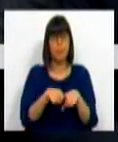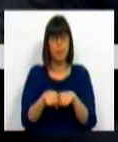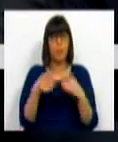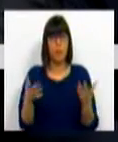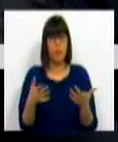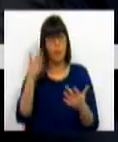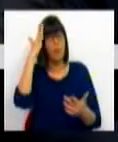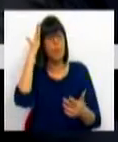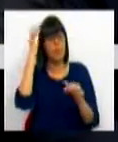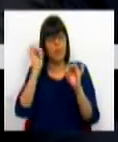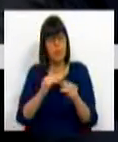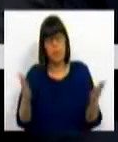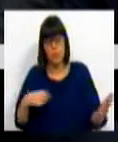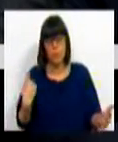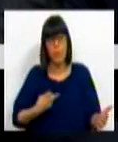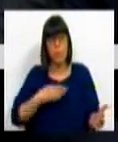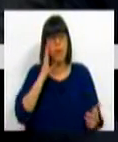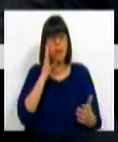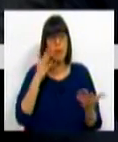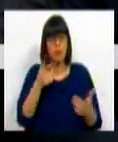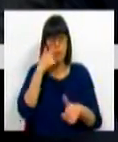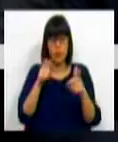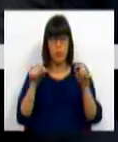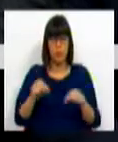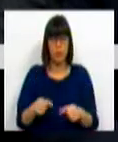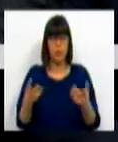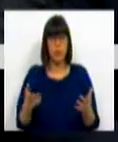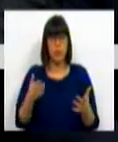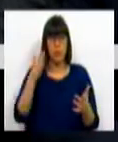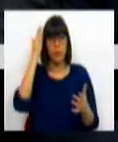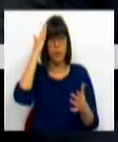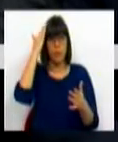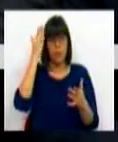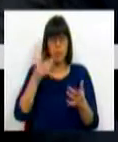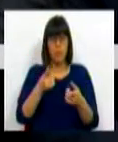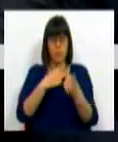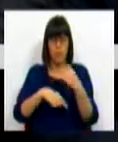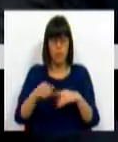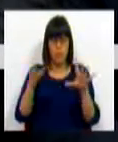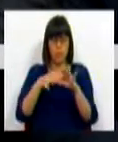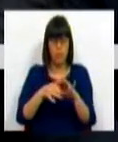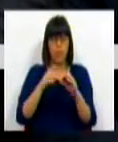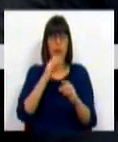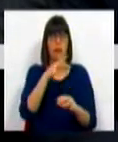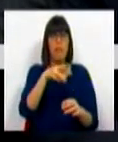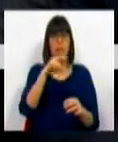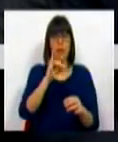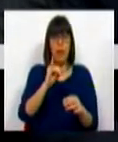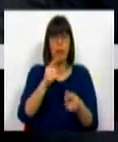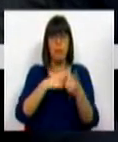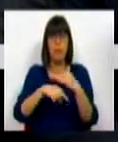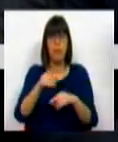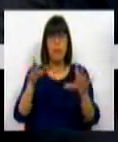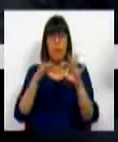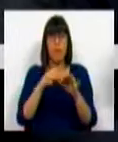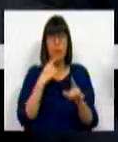em previsões. Ora, todos nós sabemos, as pessoas que aqui estão, que as previsões valem o que valem e que, ainda por cima, as previsões do FMI já falharam